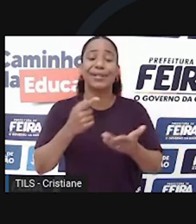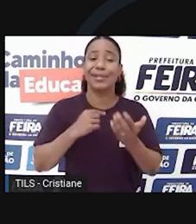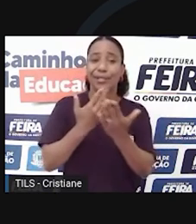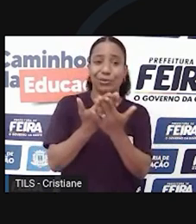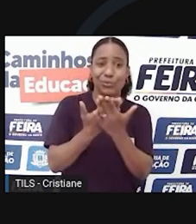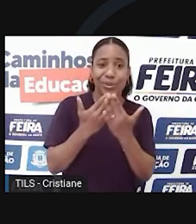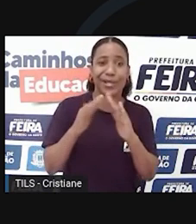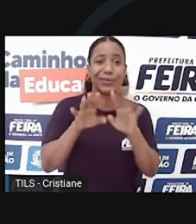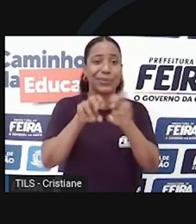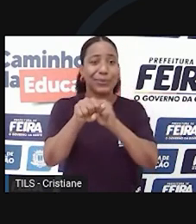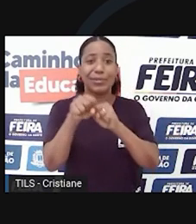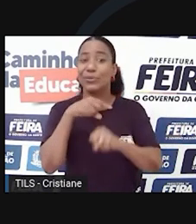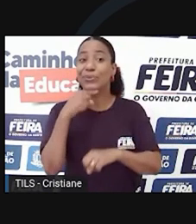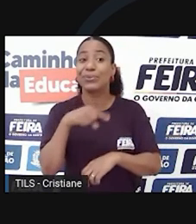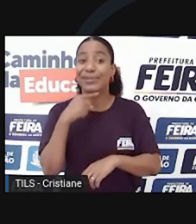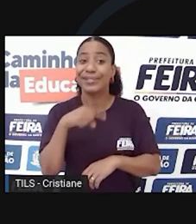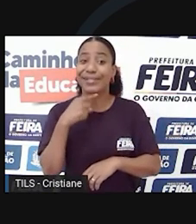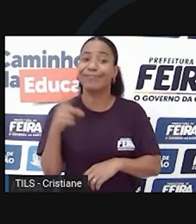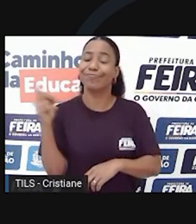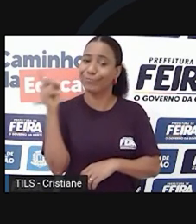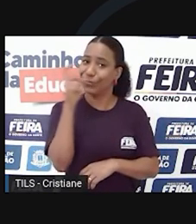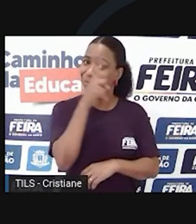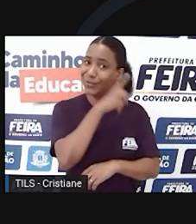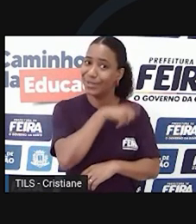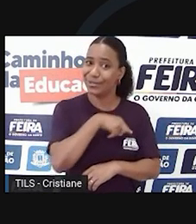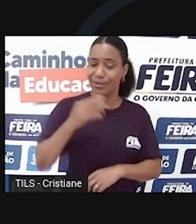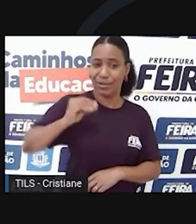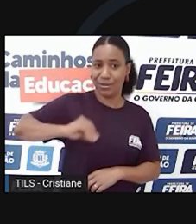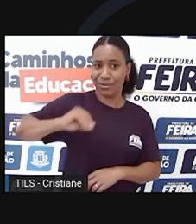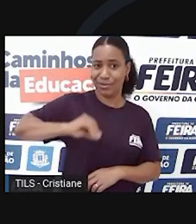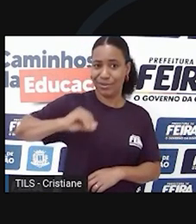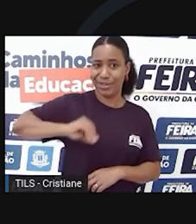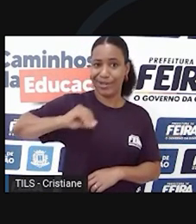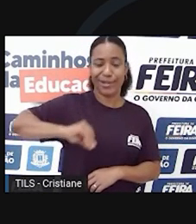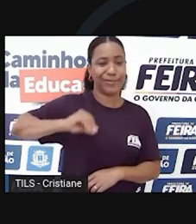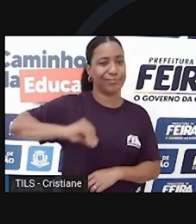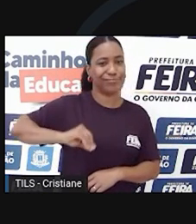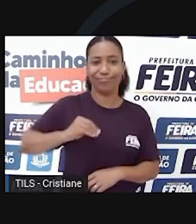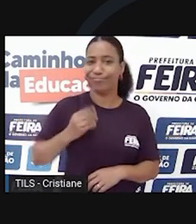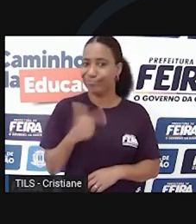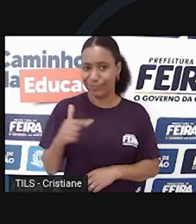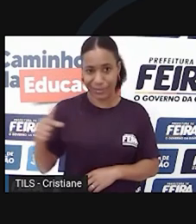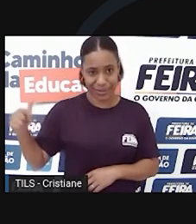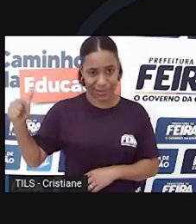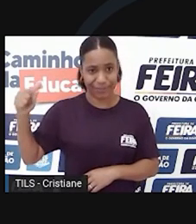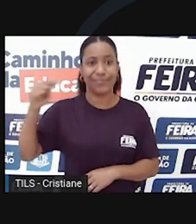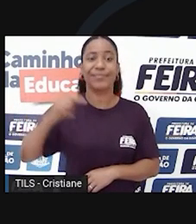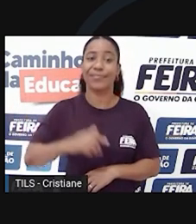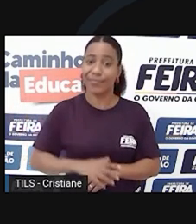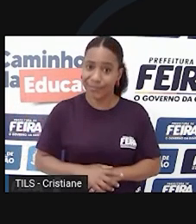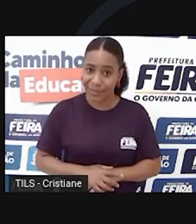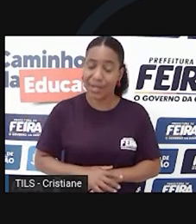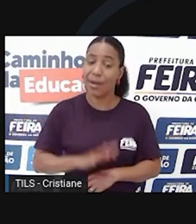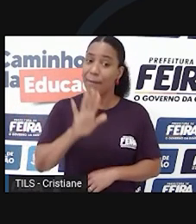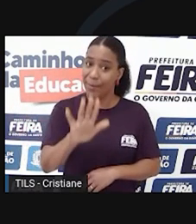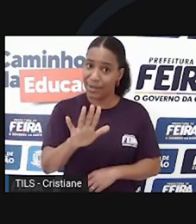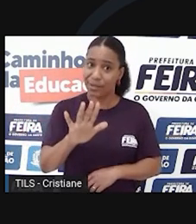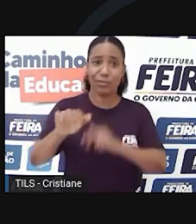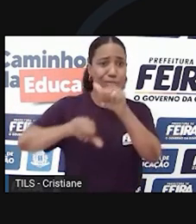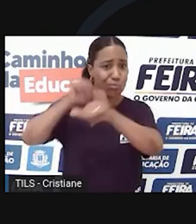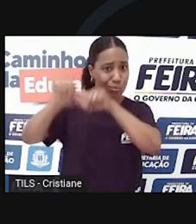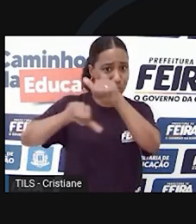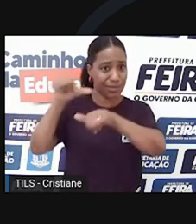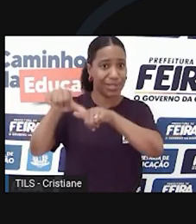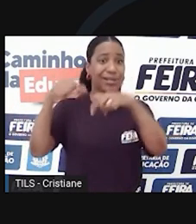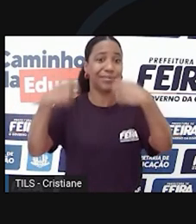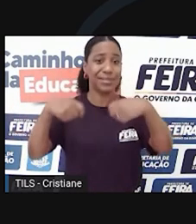mais dificuldade para conseguir um trabalho remunerado e autonomia na vida adulta. Mas é possível mudar essa realidade. Em